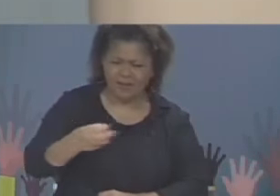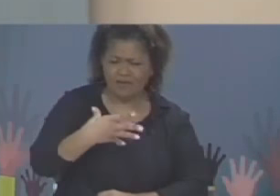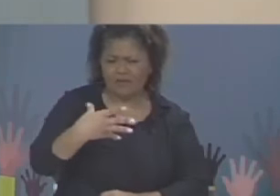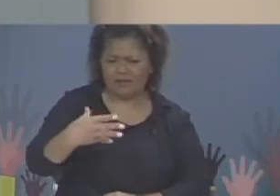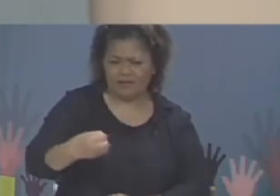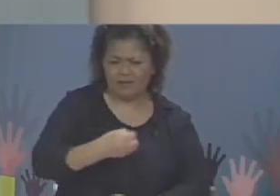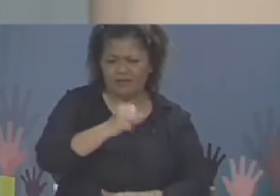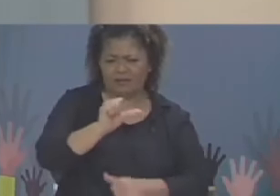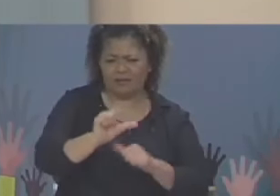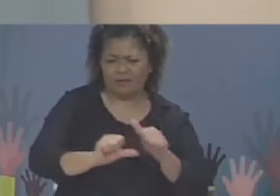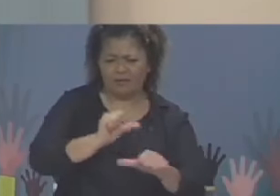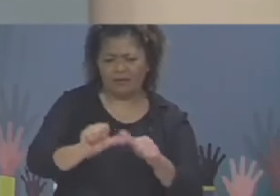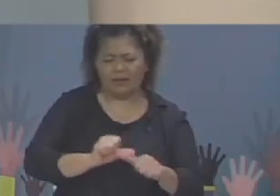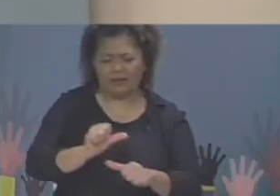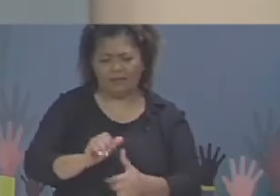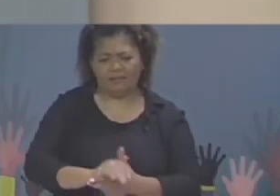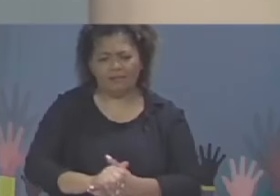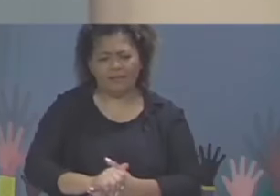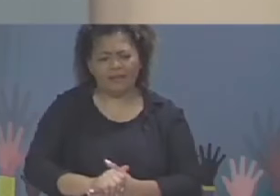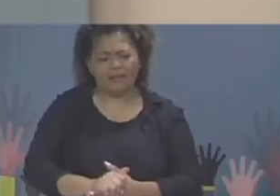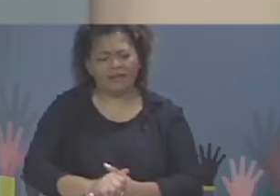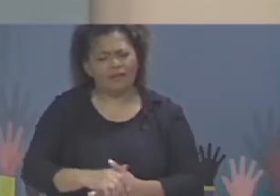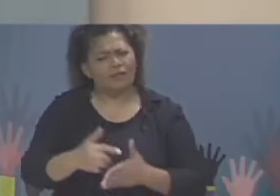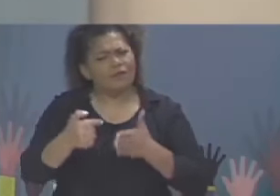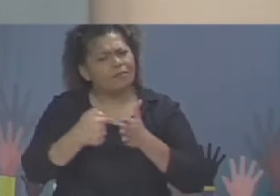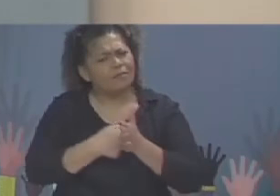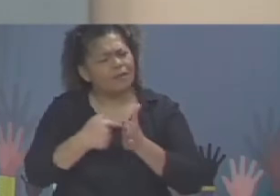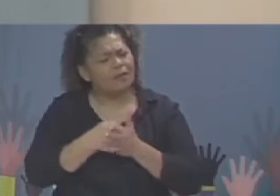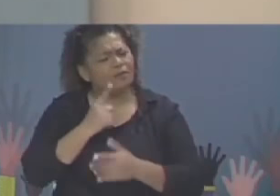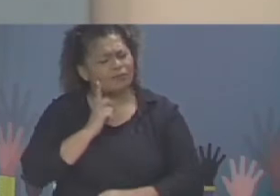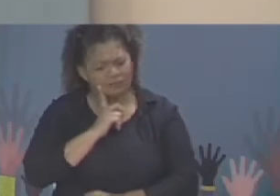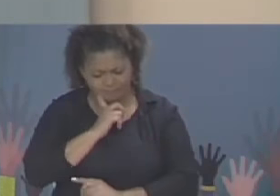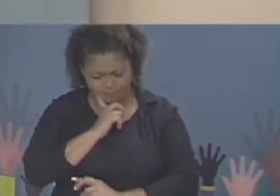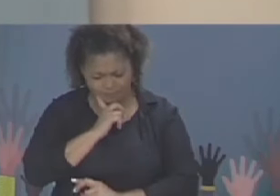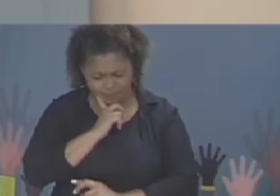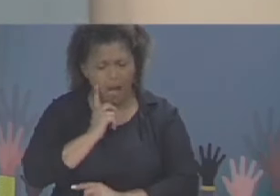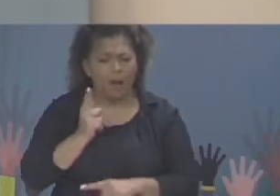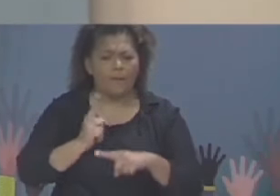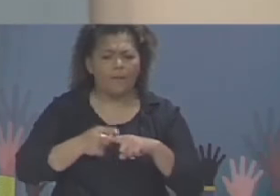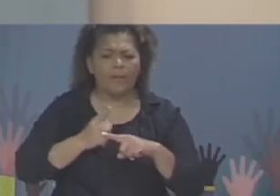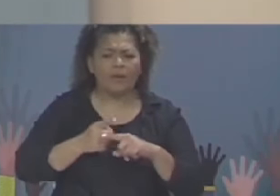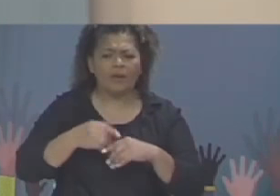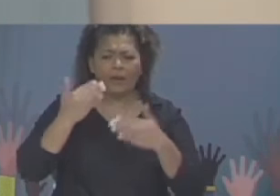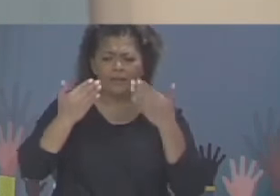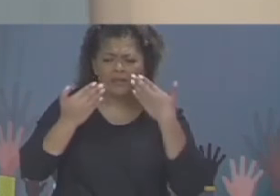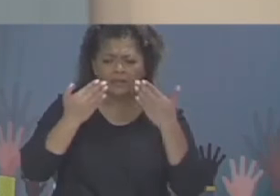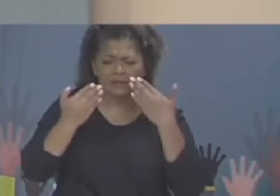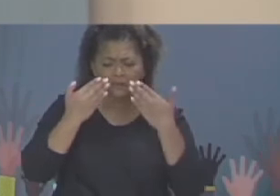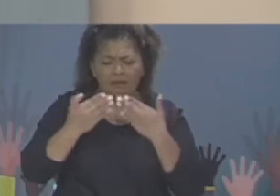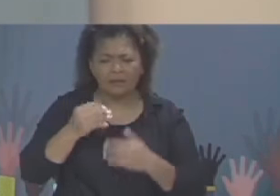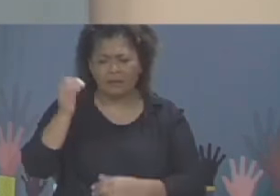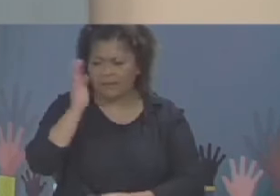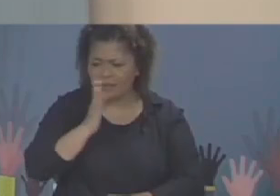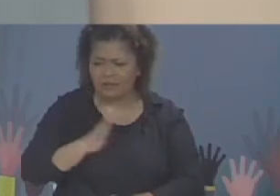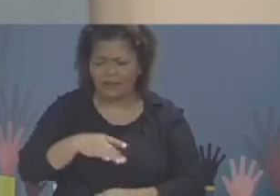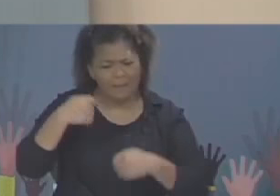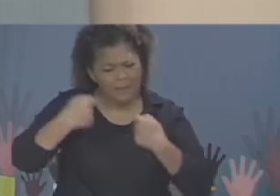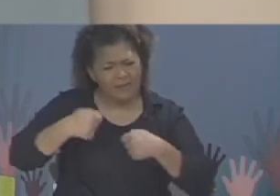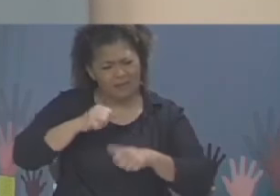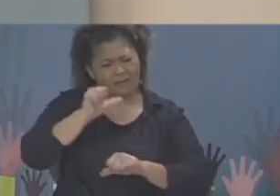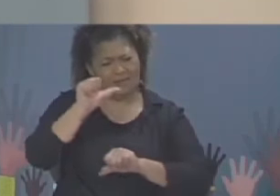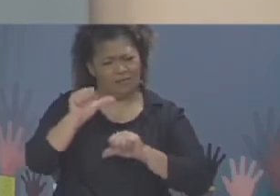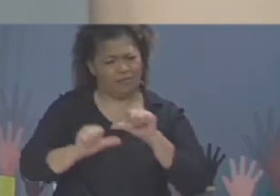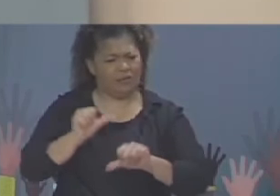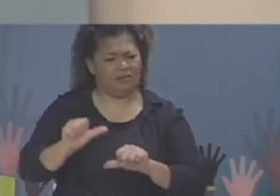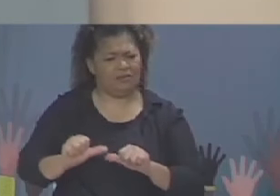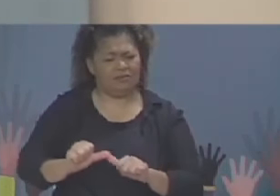muito forte. E talvez você se pergunte, por que a psicologia brasileira precisa de renovação? E eu quero ilustrar